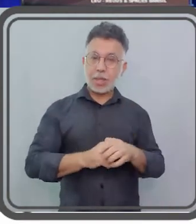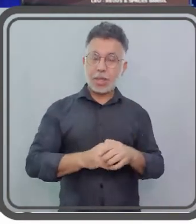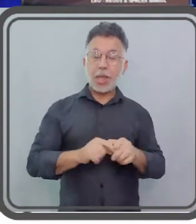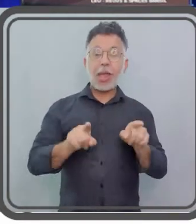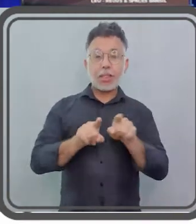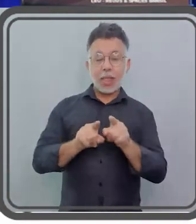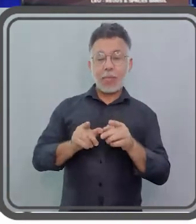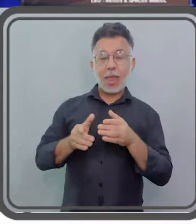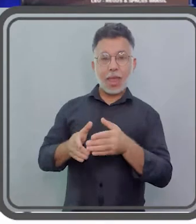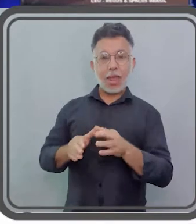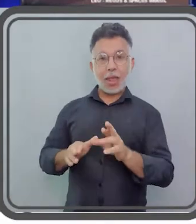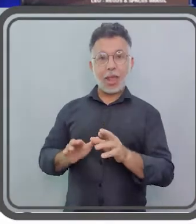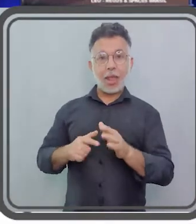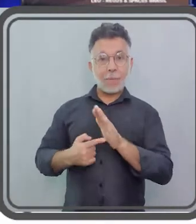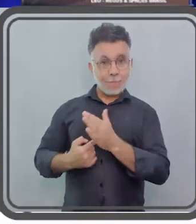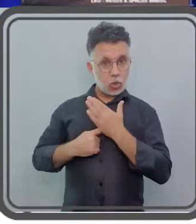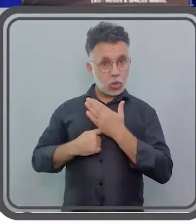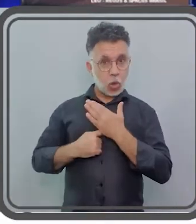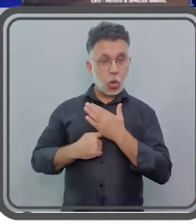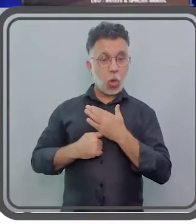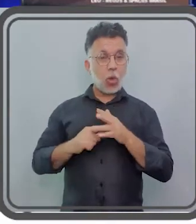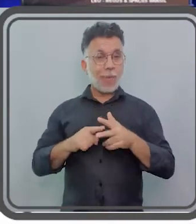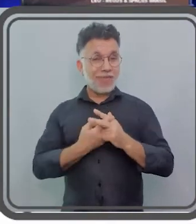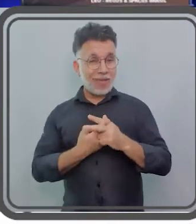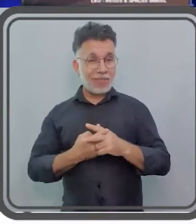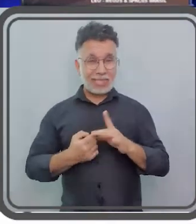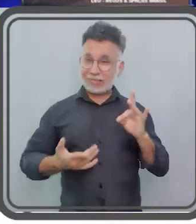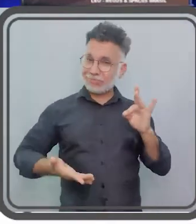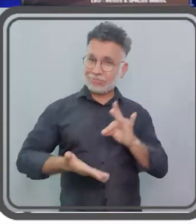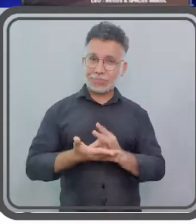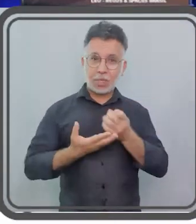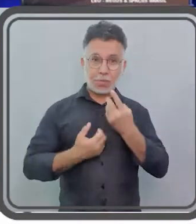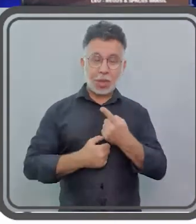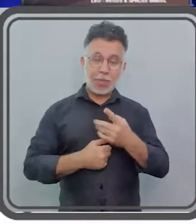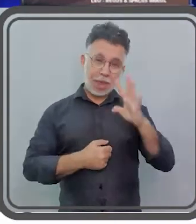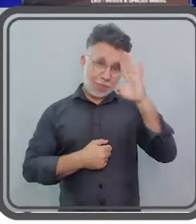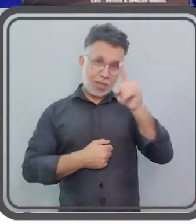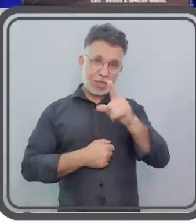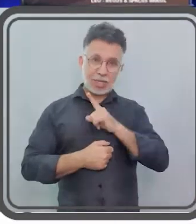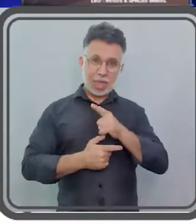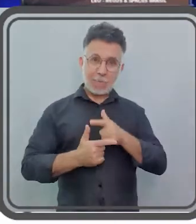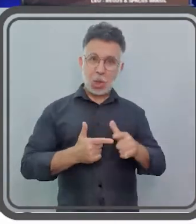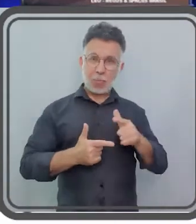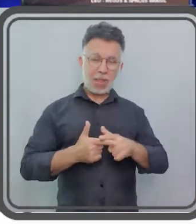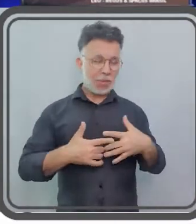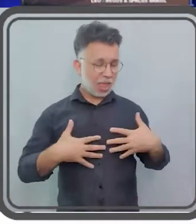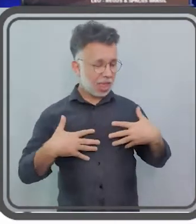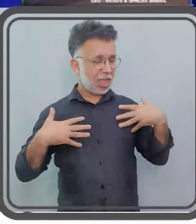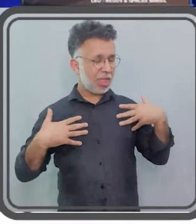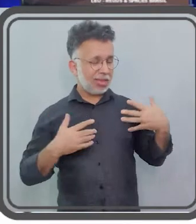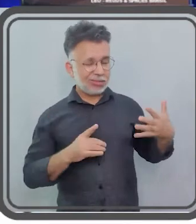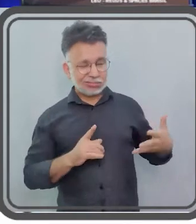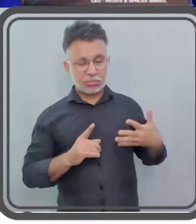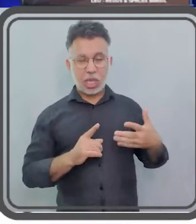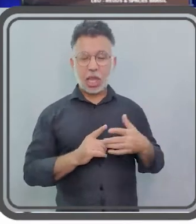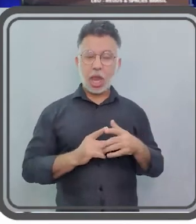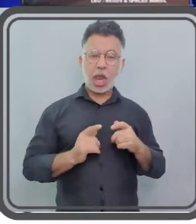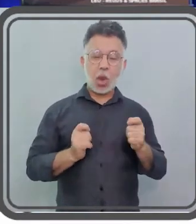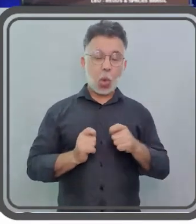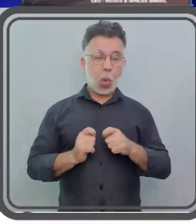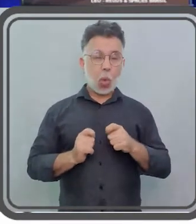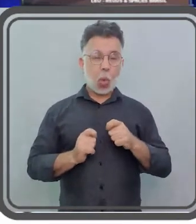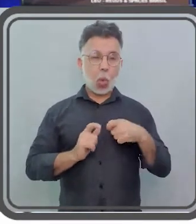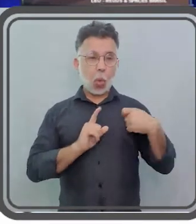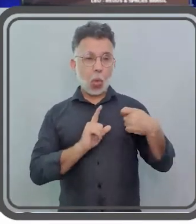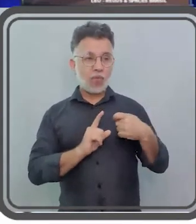nos torna uma ferramenta extremamente efetiva, porque imagina, cada vez que você tem problema de motivação ou de alinhamento fisicultural, você